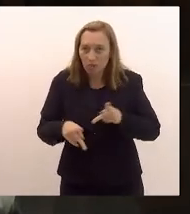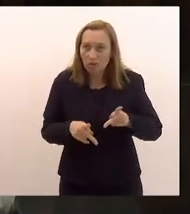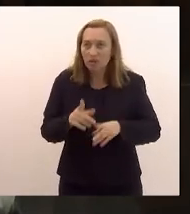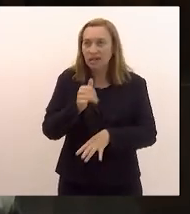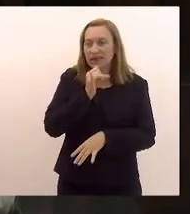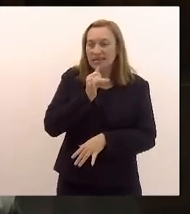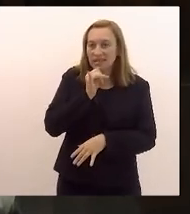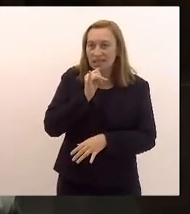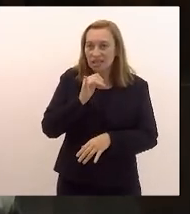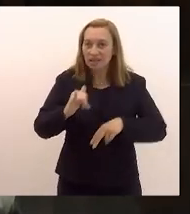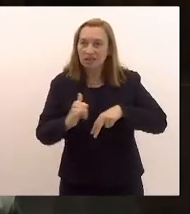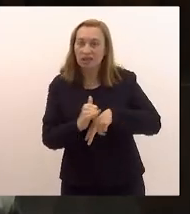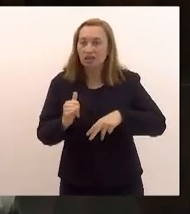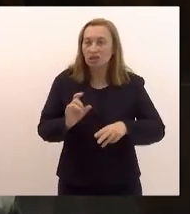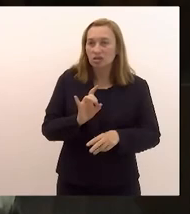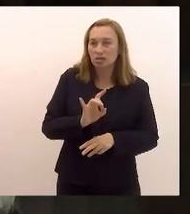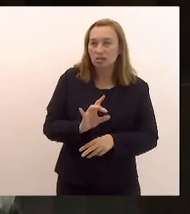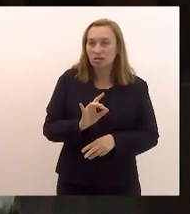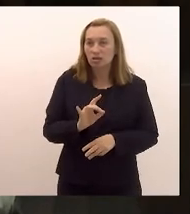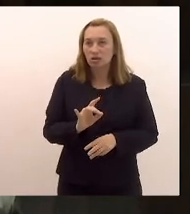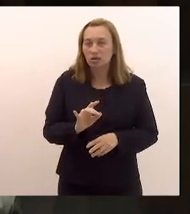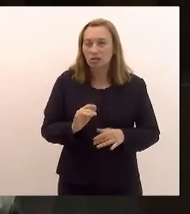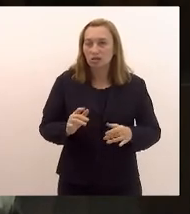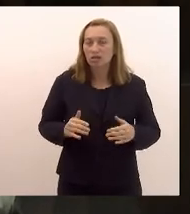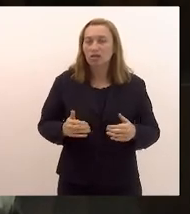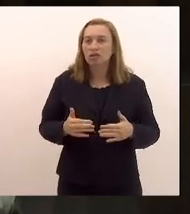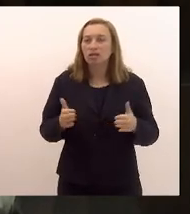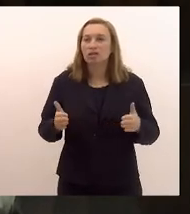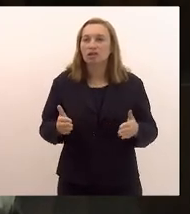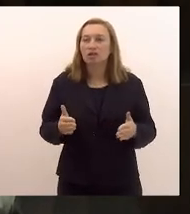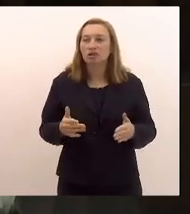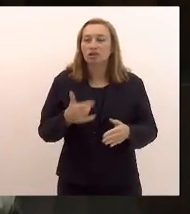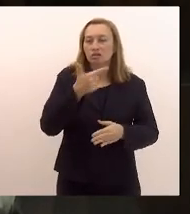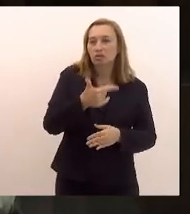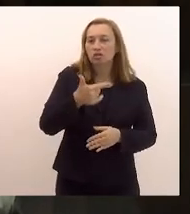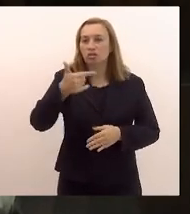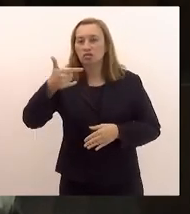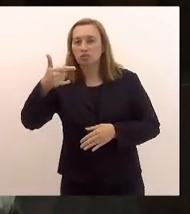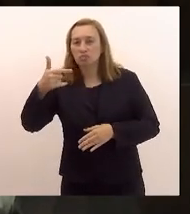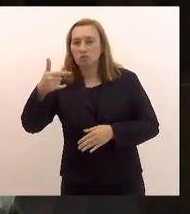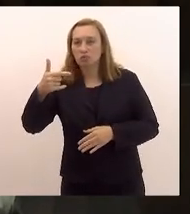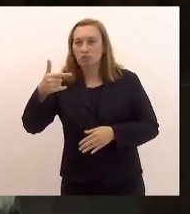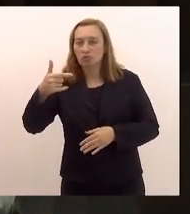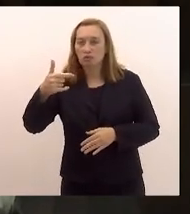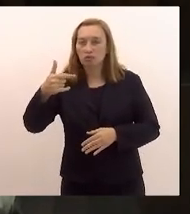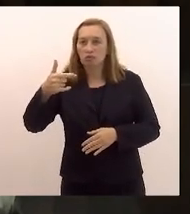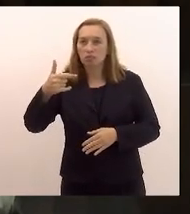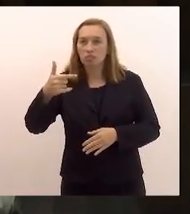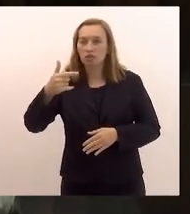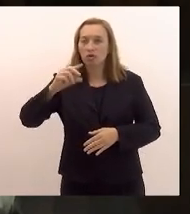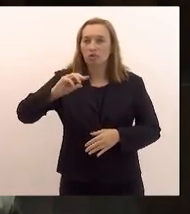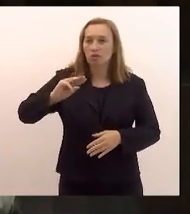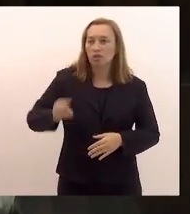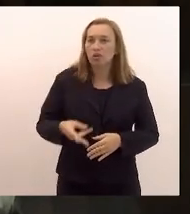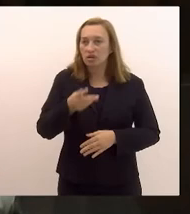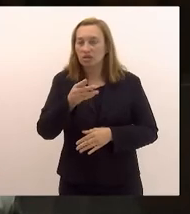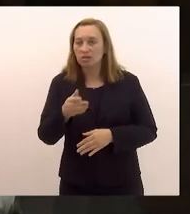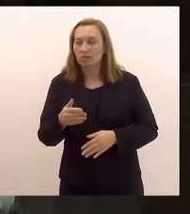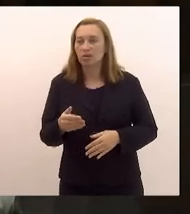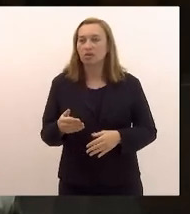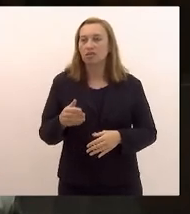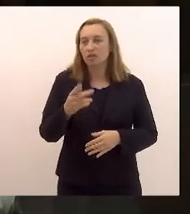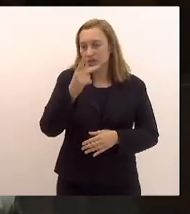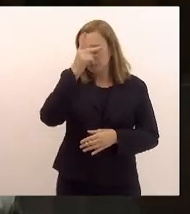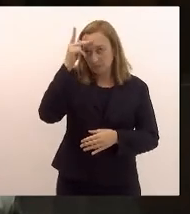garantir por exemplo atendimento só em um dos uma das portas de atendimento de dois milhões e meio de pessoas que foi o que recebeu a nossa